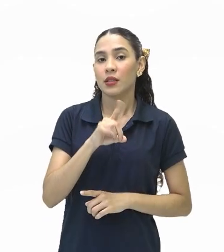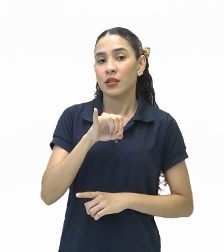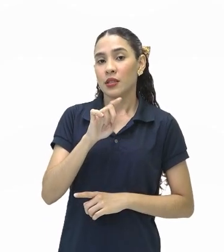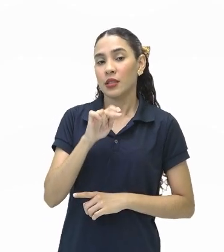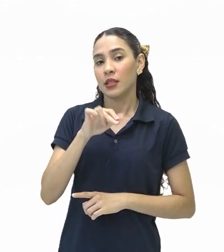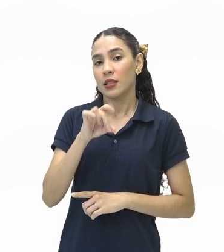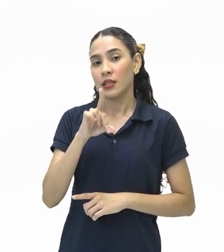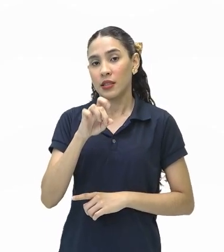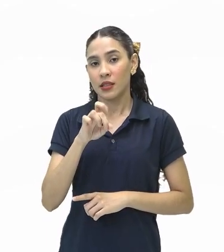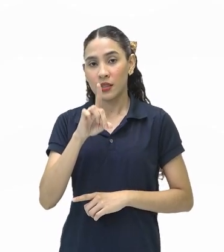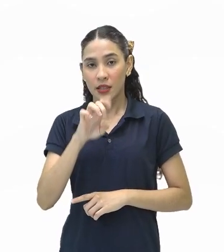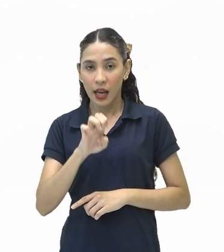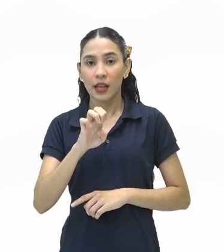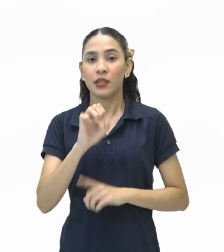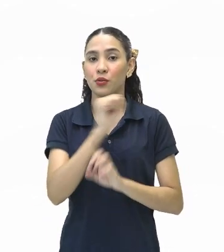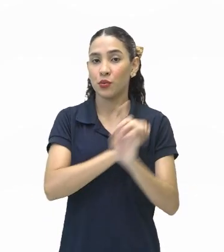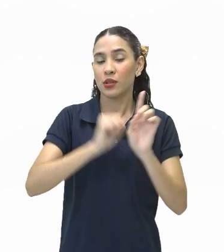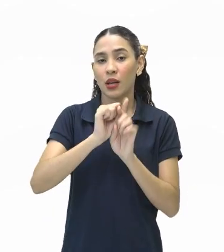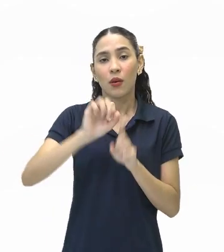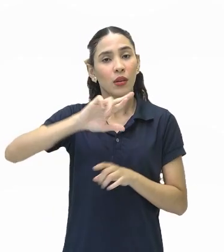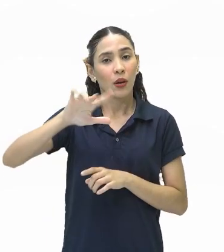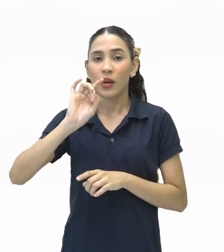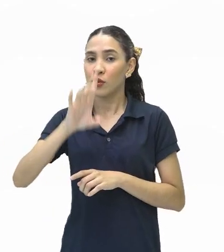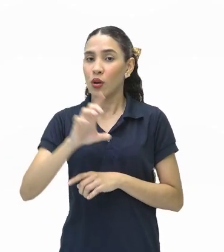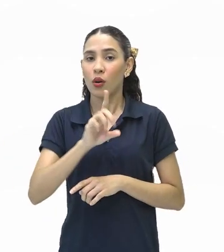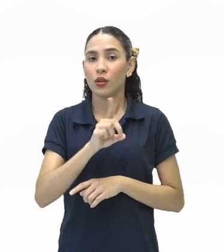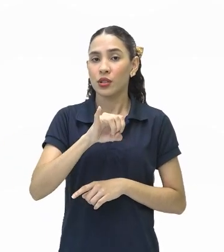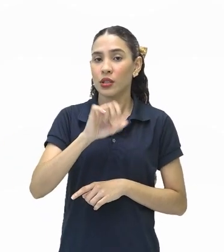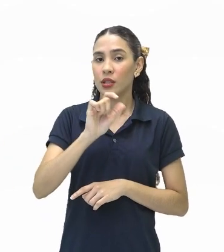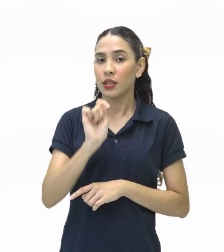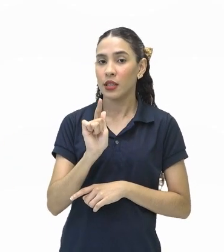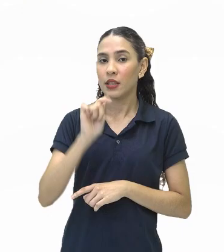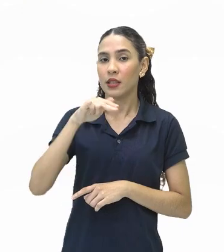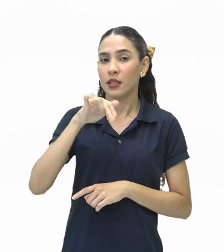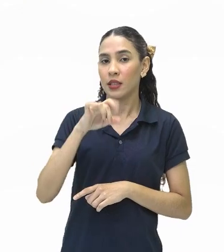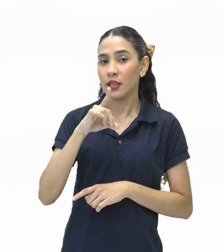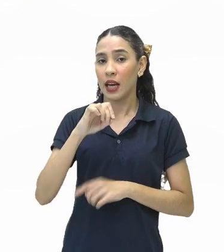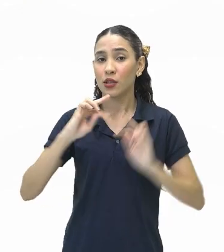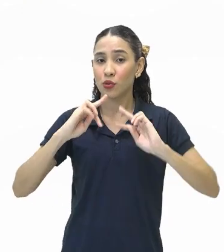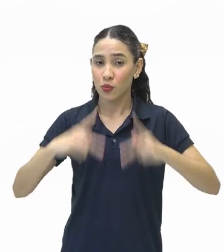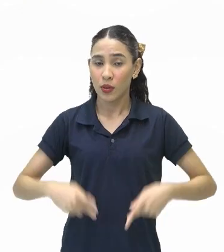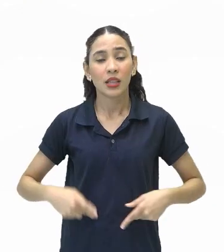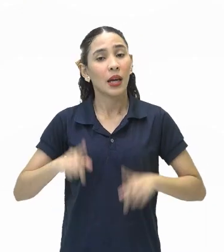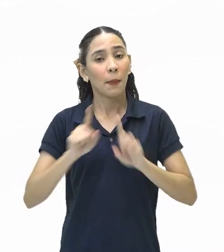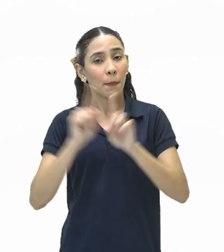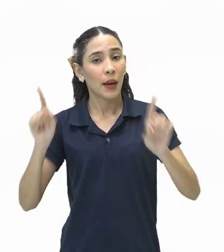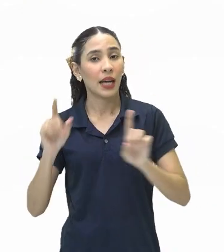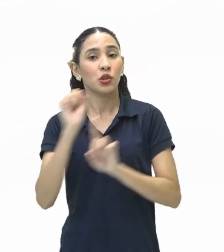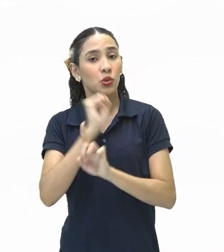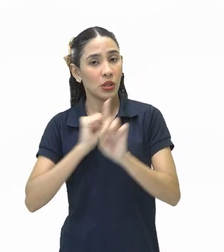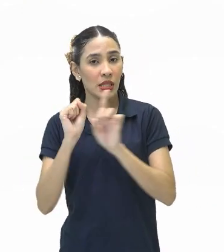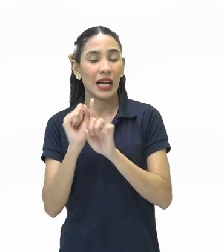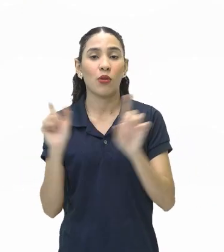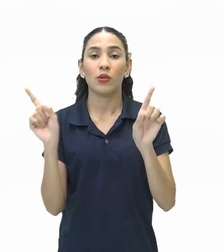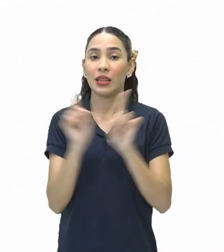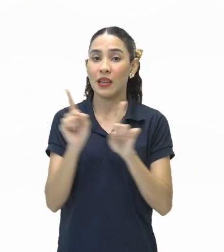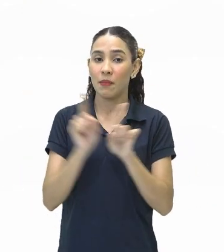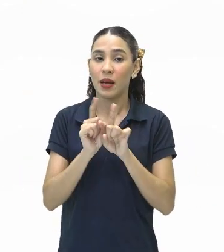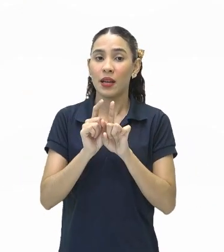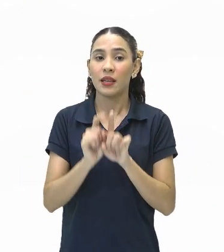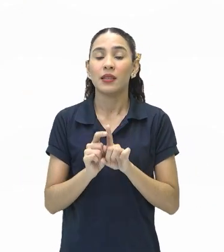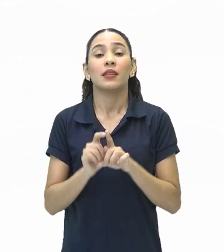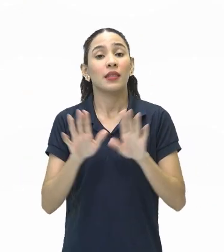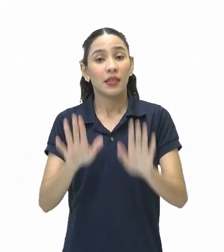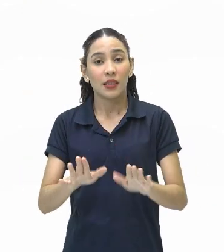dignidade social. Eu não estou falando só de dignidade humana, né? Eu estou falando de dignidade social.